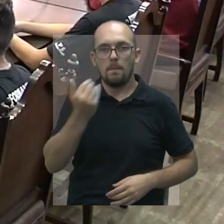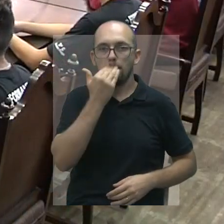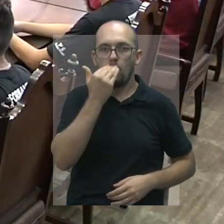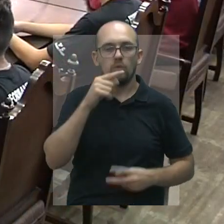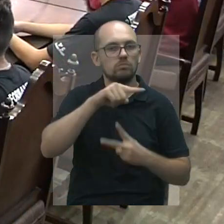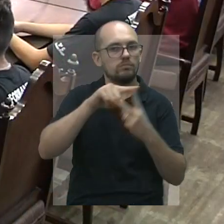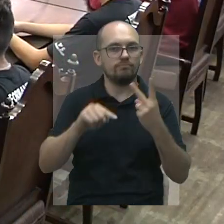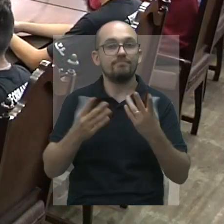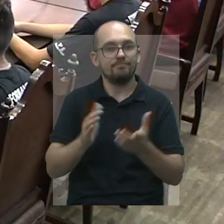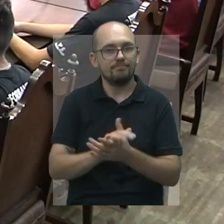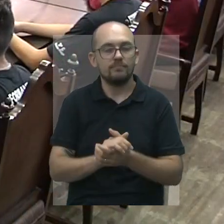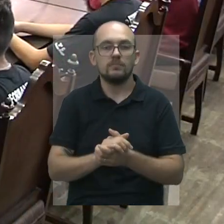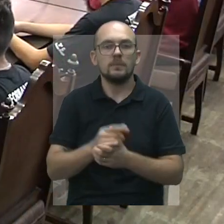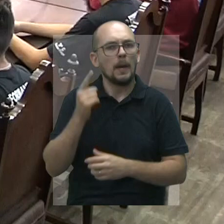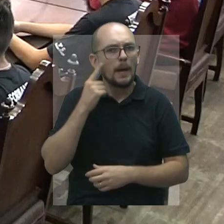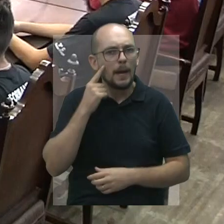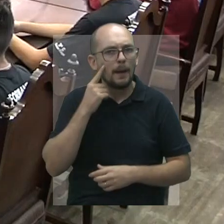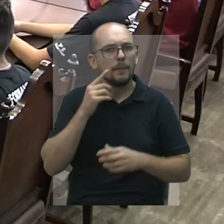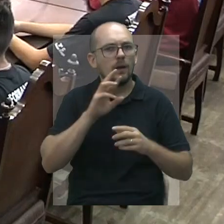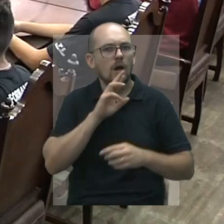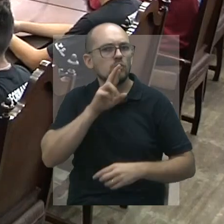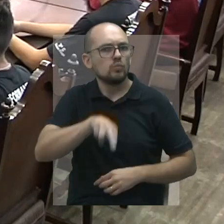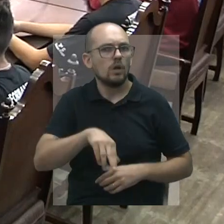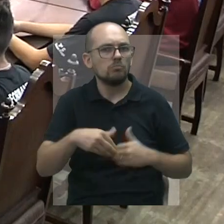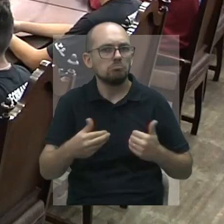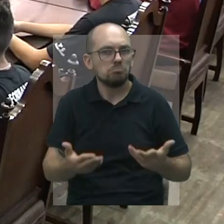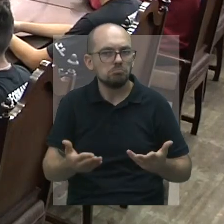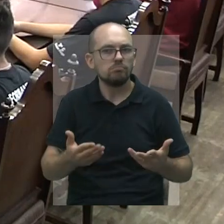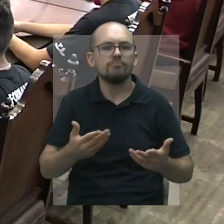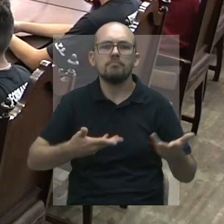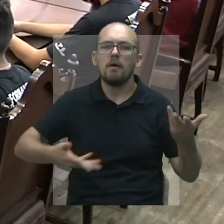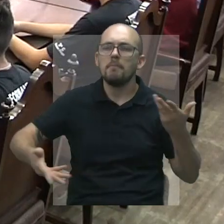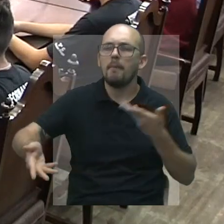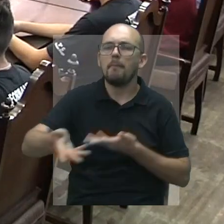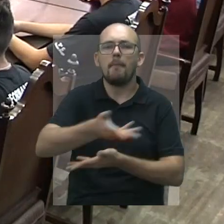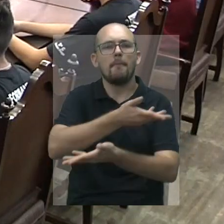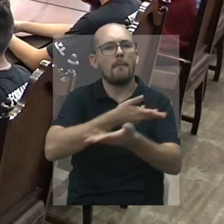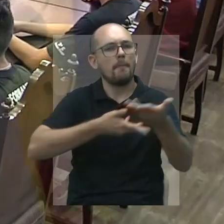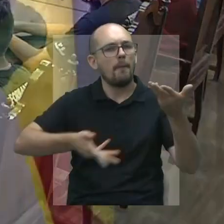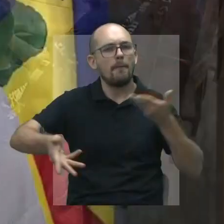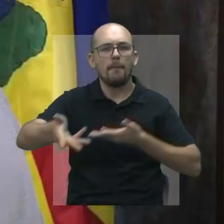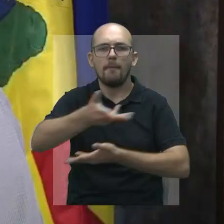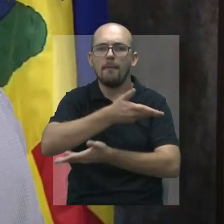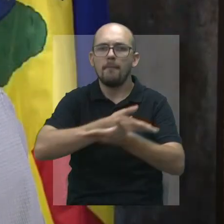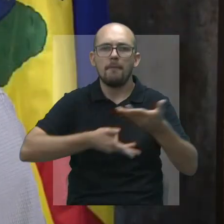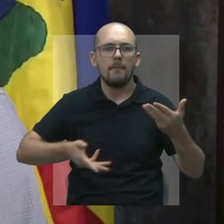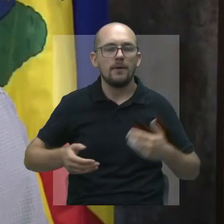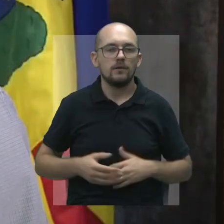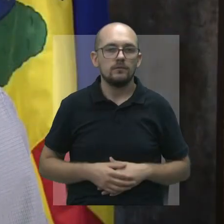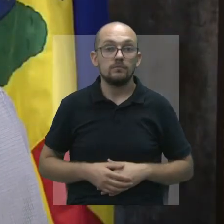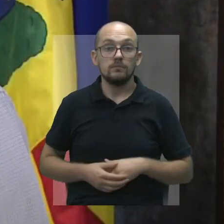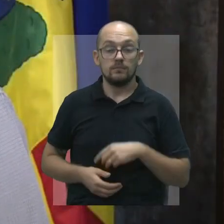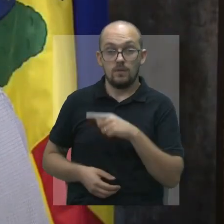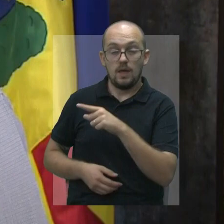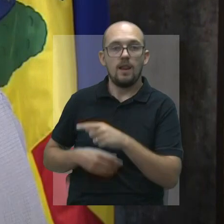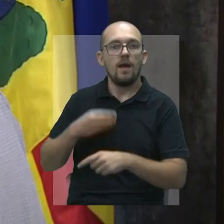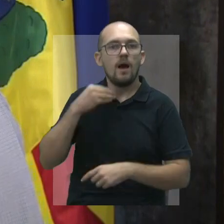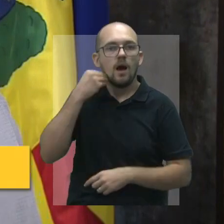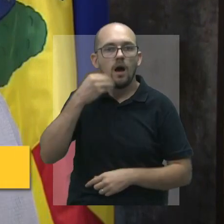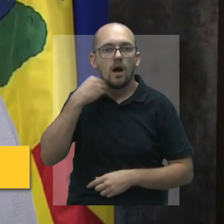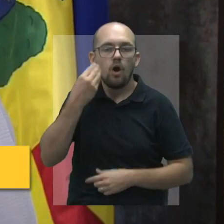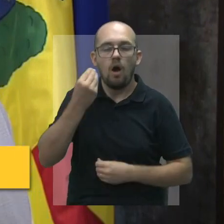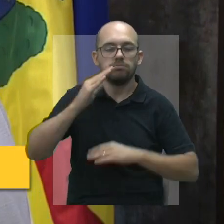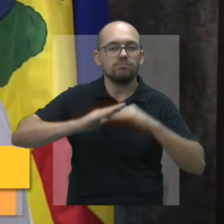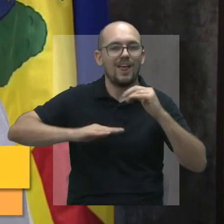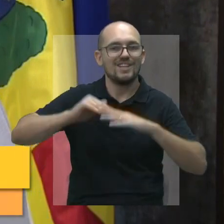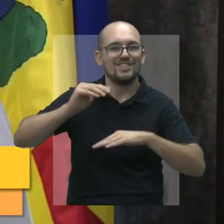O resultado não podia ser diferente. Uma intensa troca de experiências. Eles aprendem aqui na prática, né? Então, o que